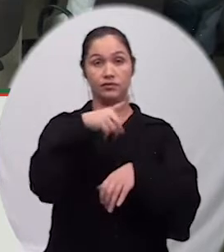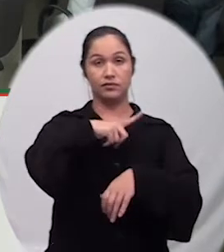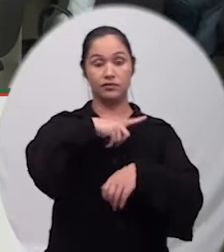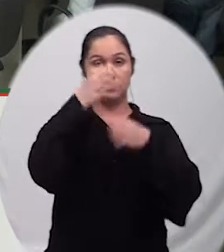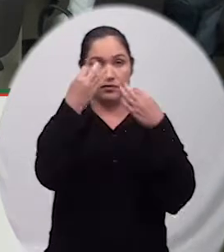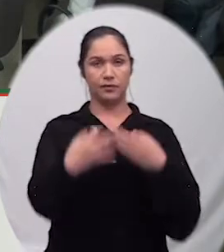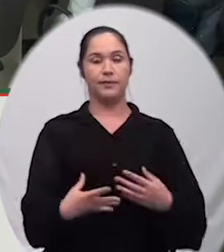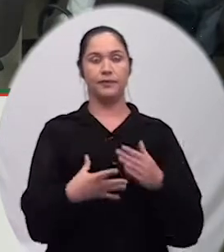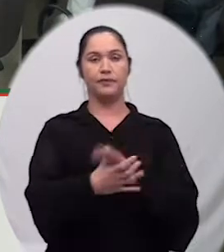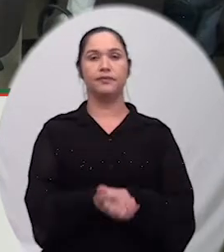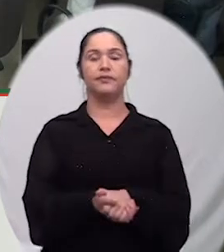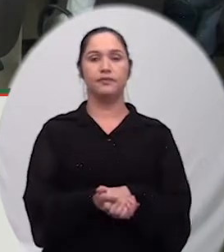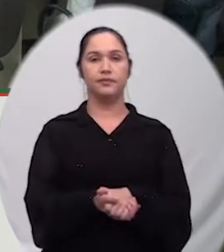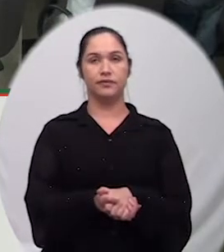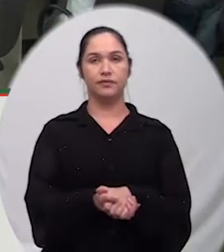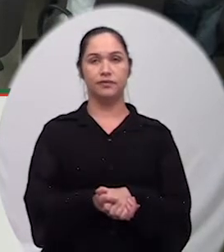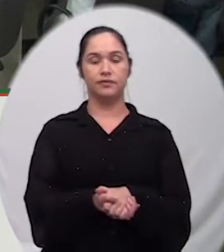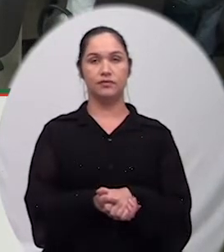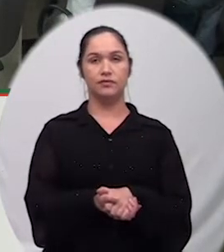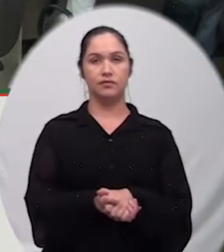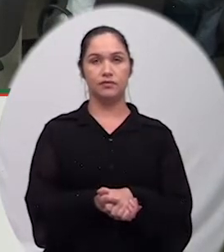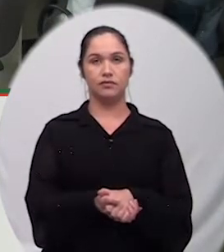5 minutos.